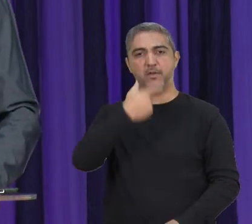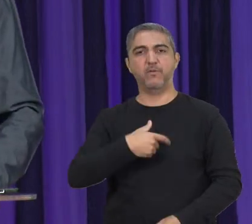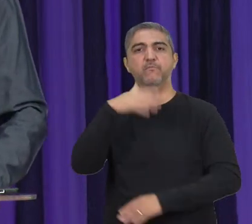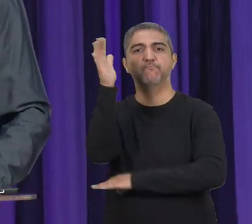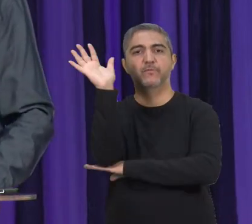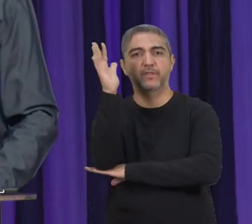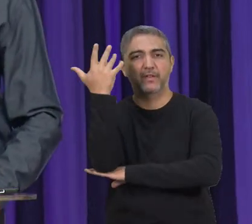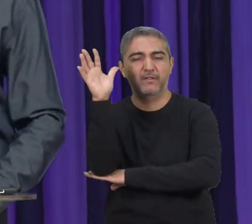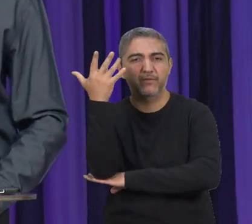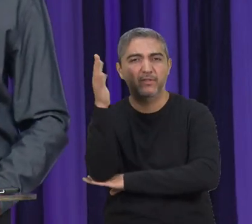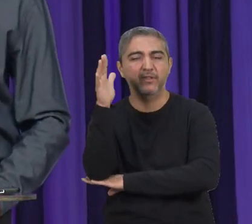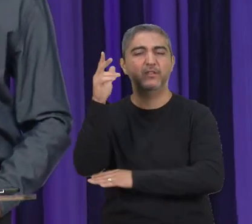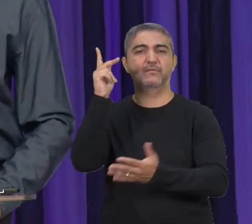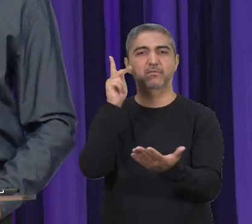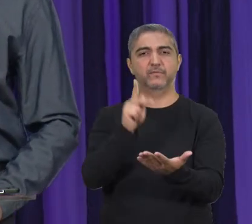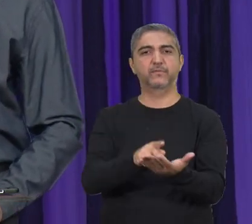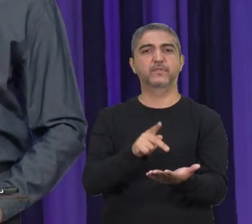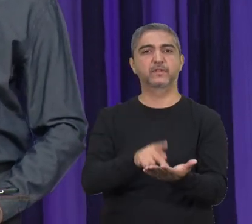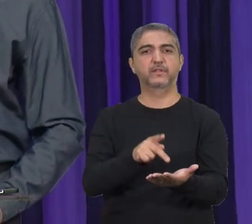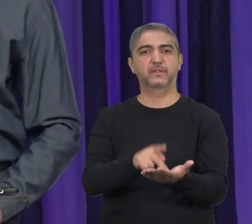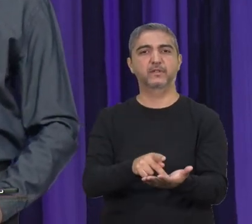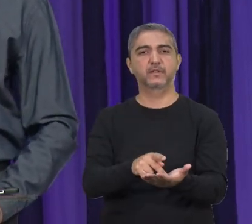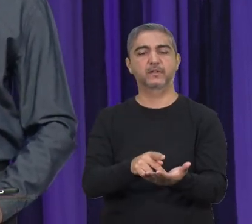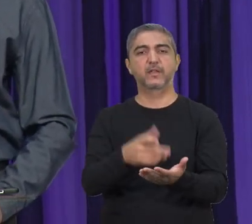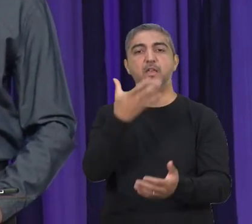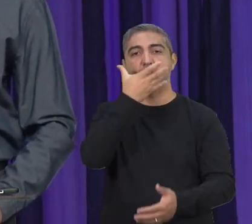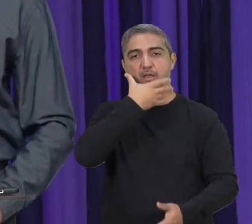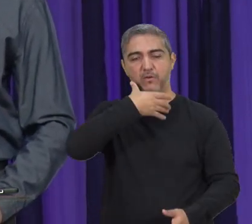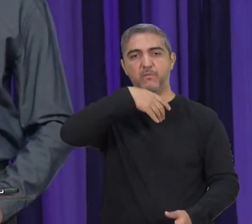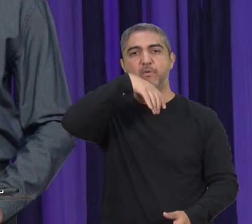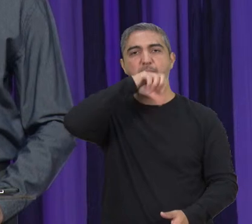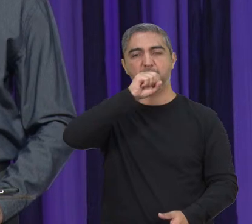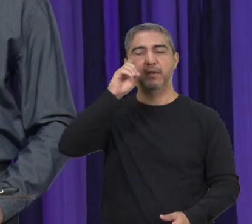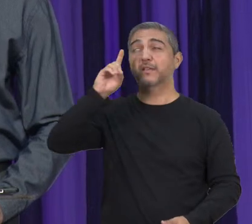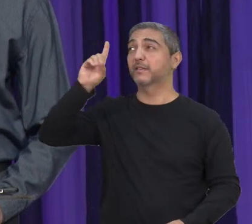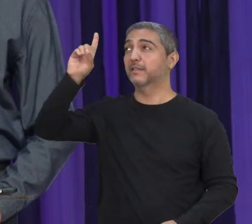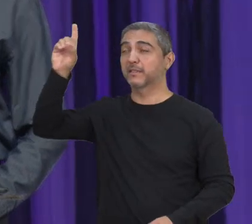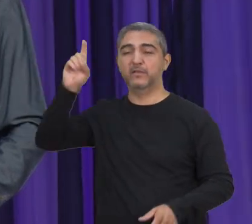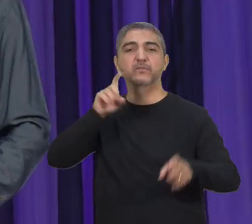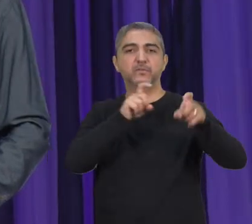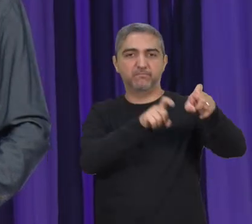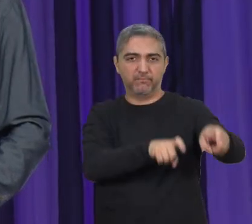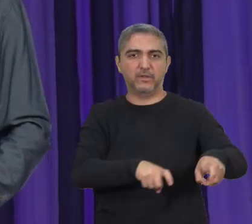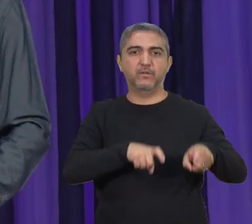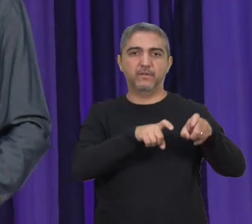verdadeira, e o meu Pai é o lavrador.